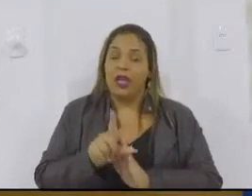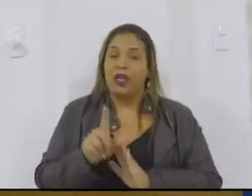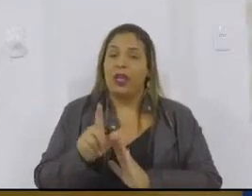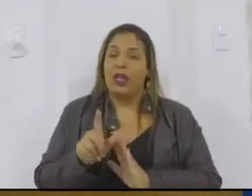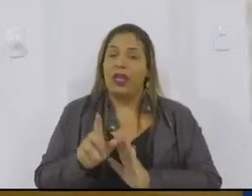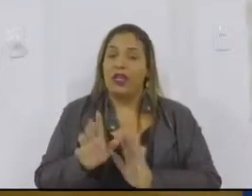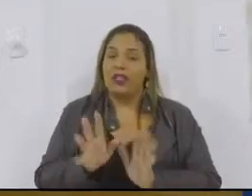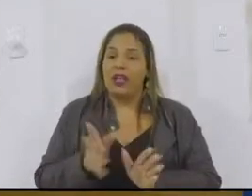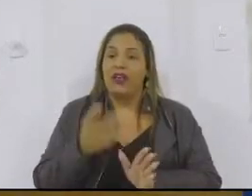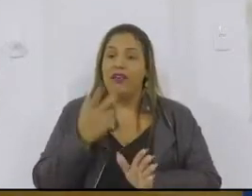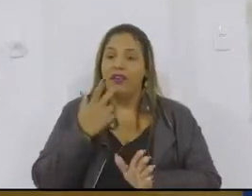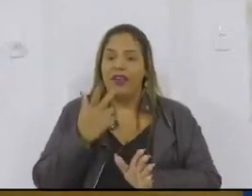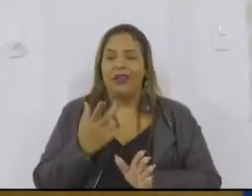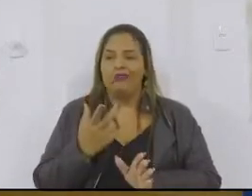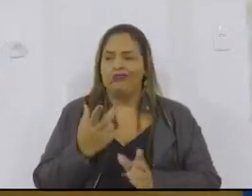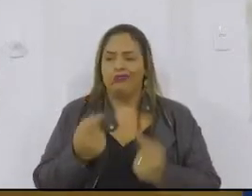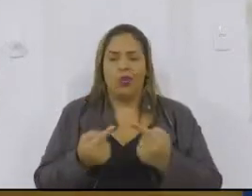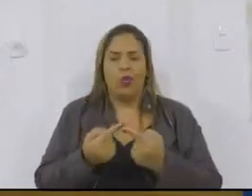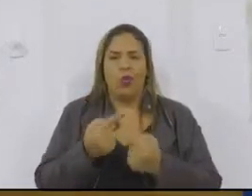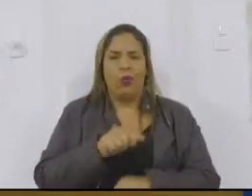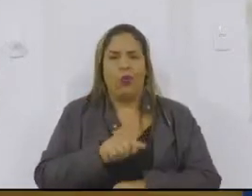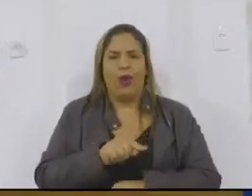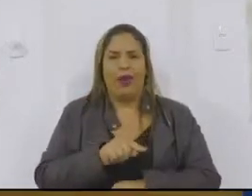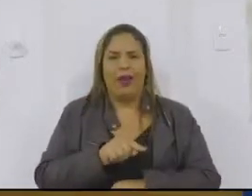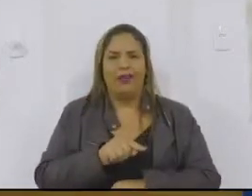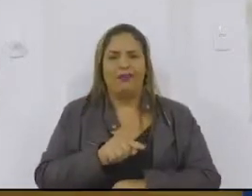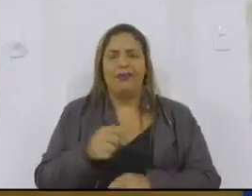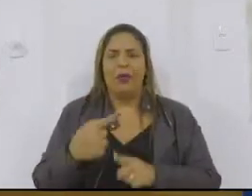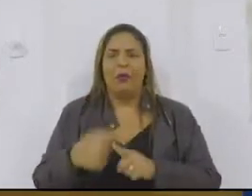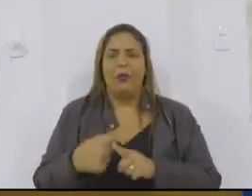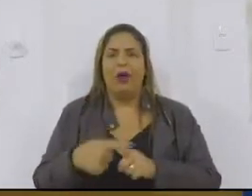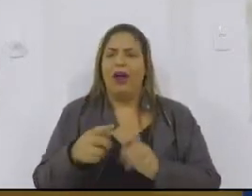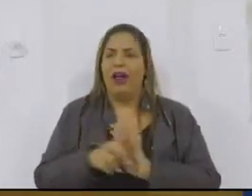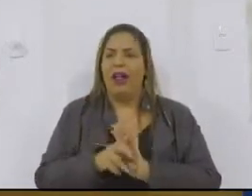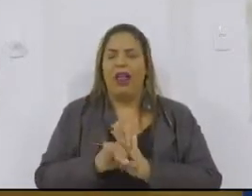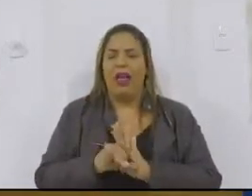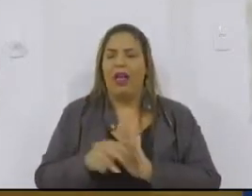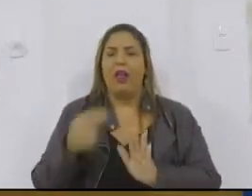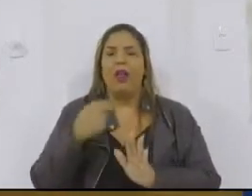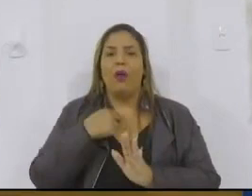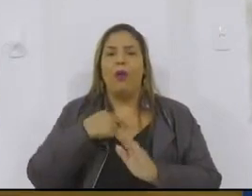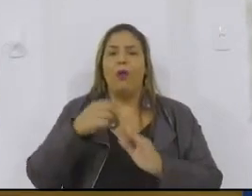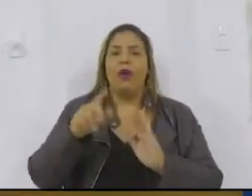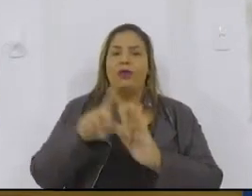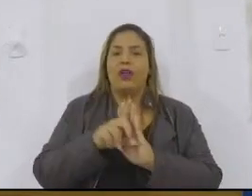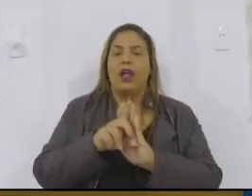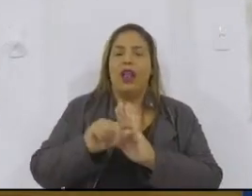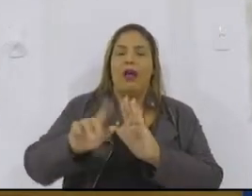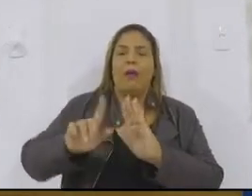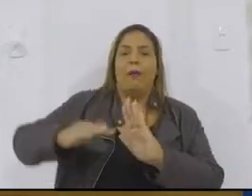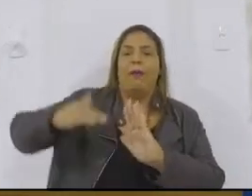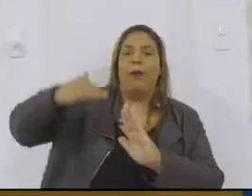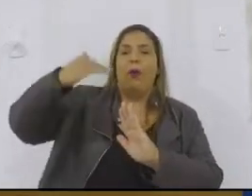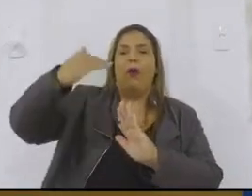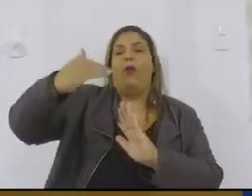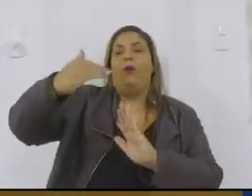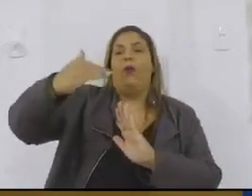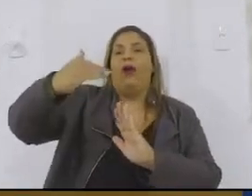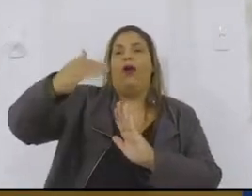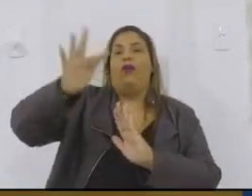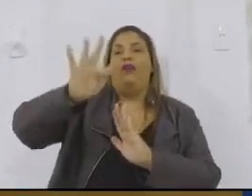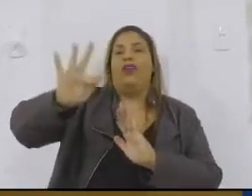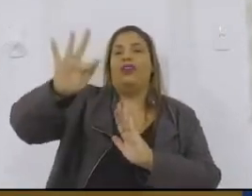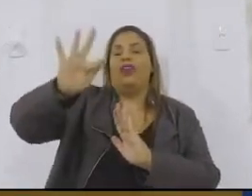intenção, estaria sendo inconstitucional, porque uma lei municipal, ela não pode sobrepor uma estadual, e uma lei estadual não pode sobrepor